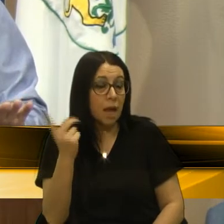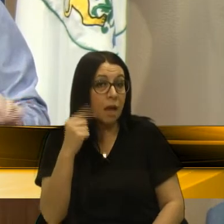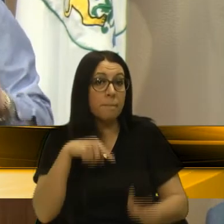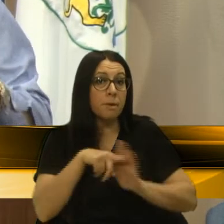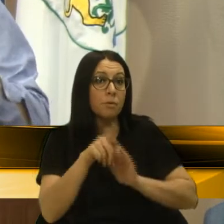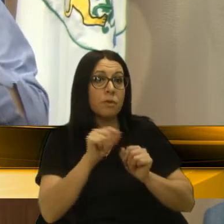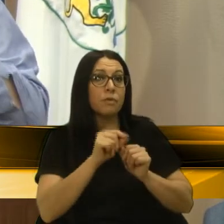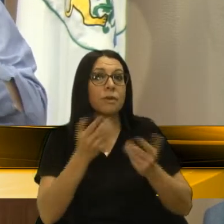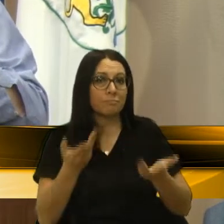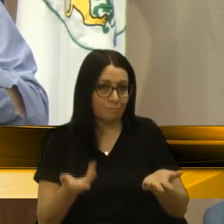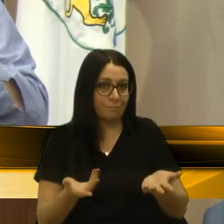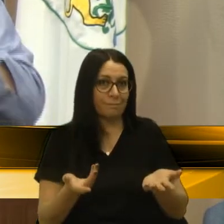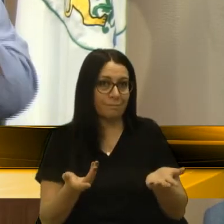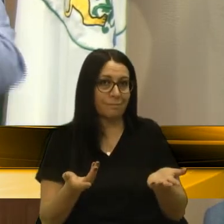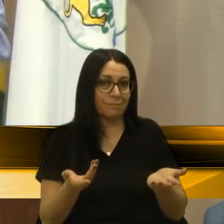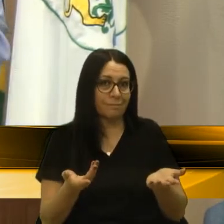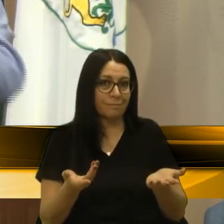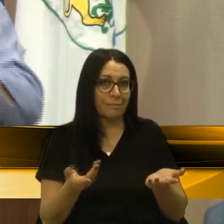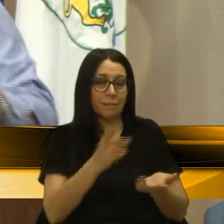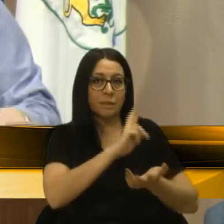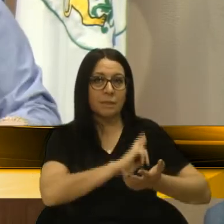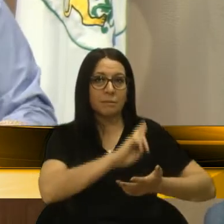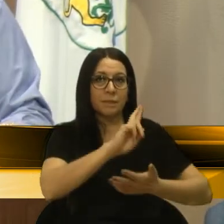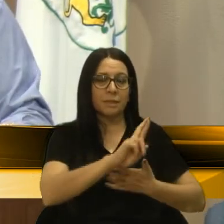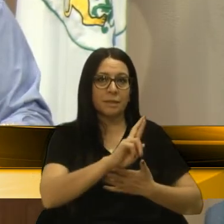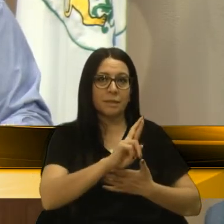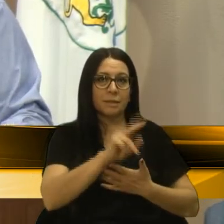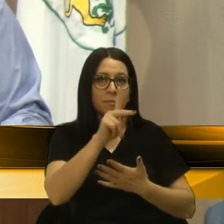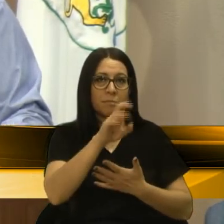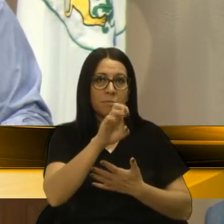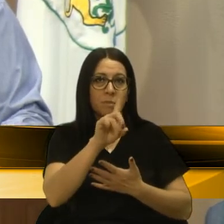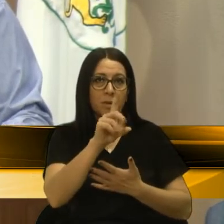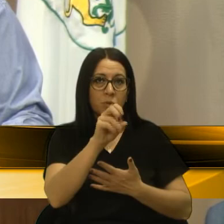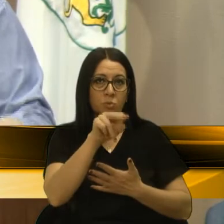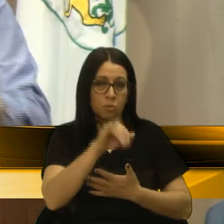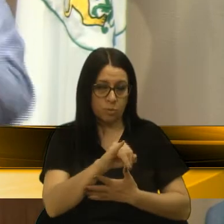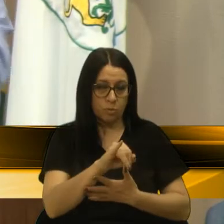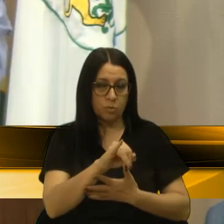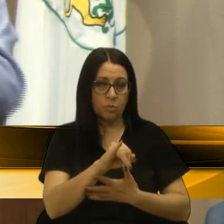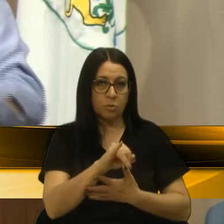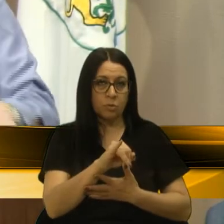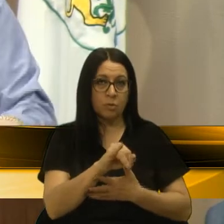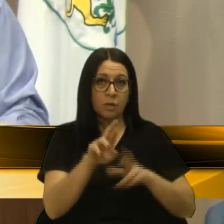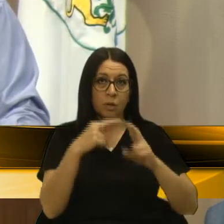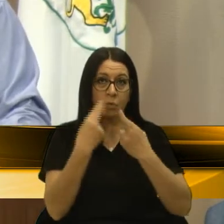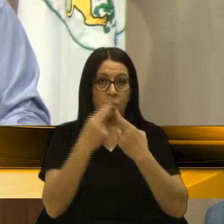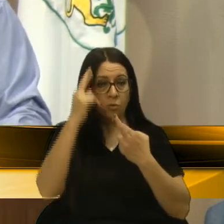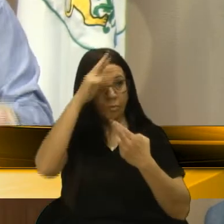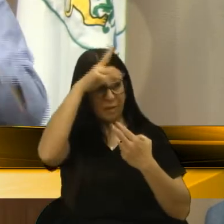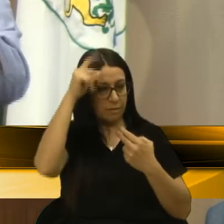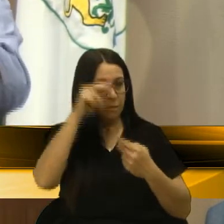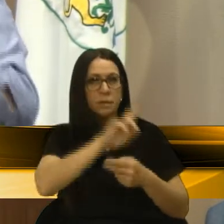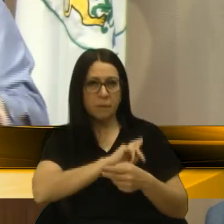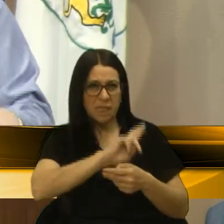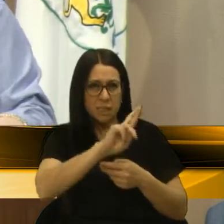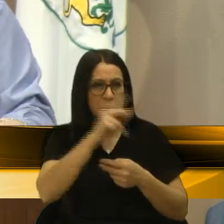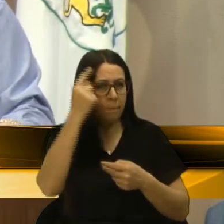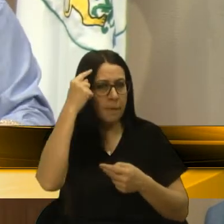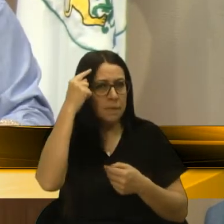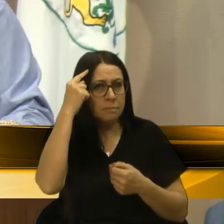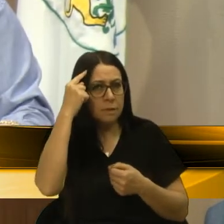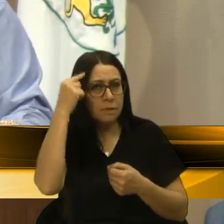que eu faço. A representação do senhor Pedoni, lá na reunião com o prefeito, representa o pensamento